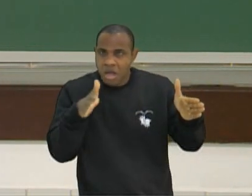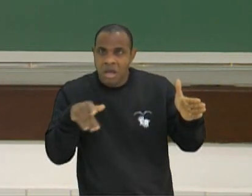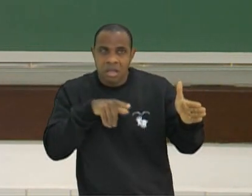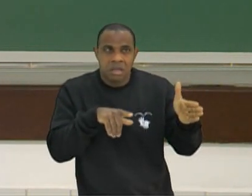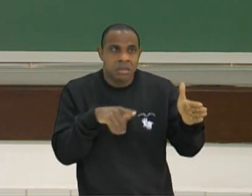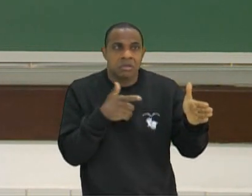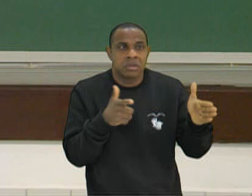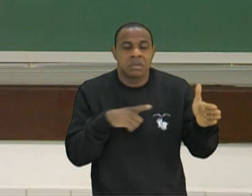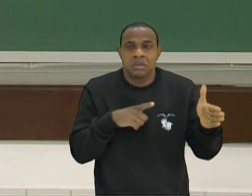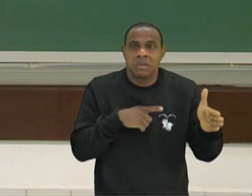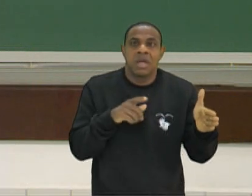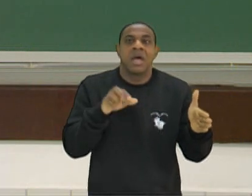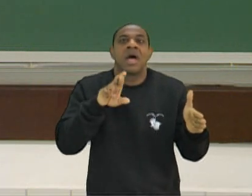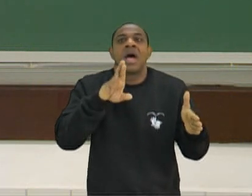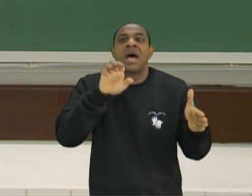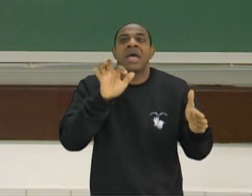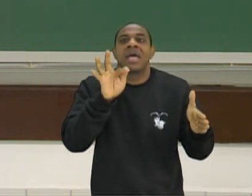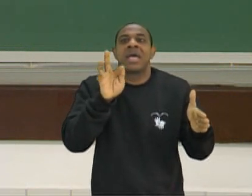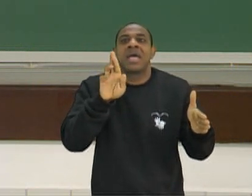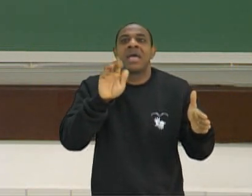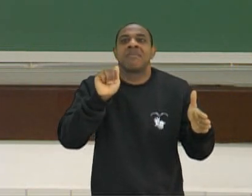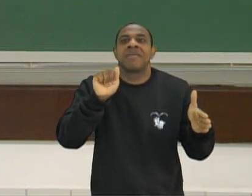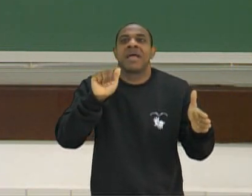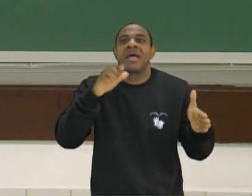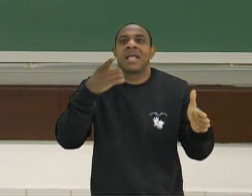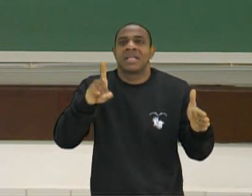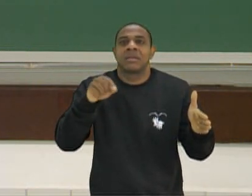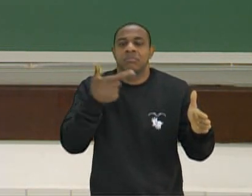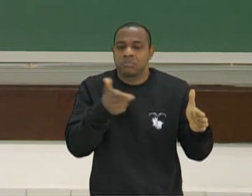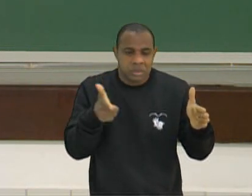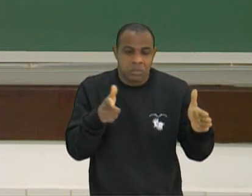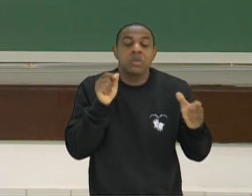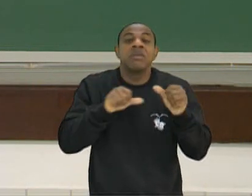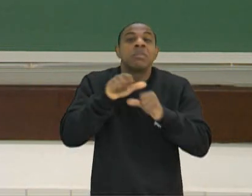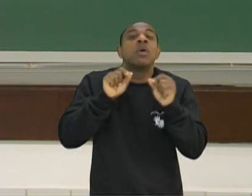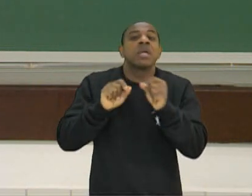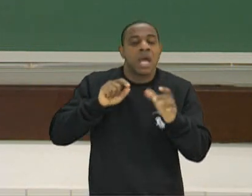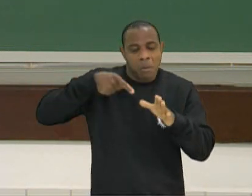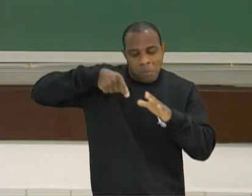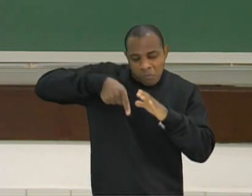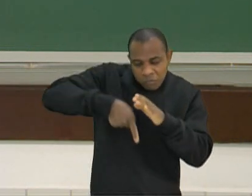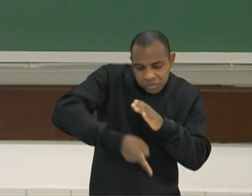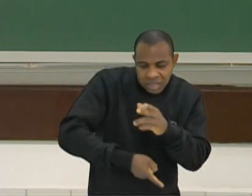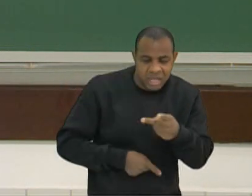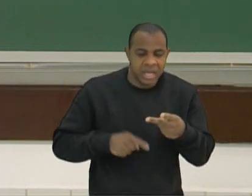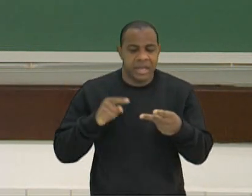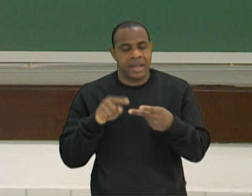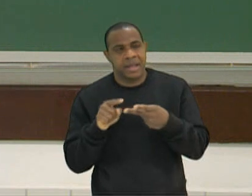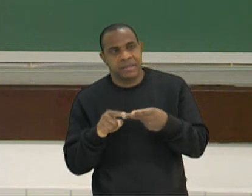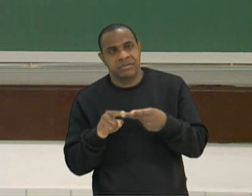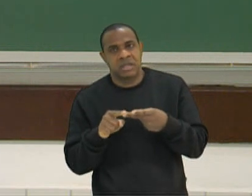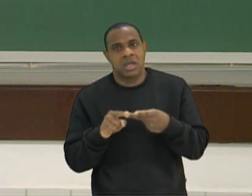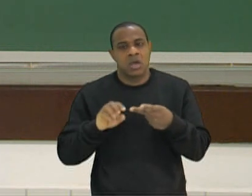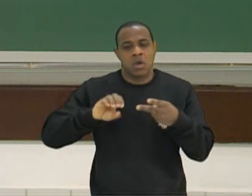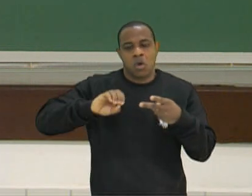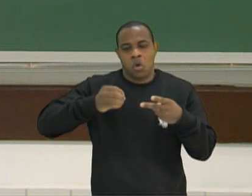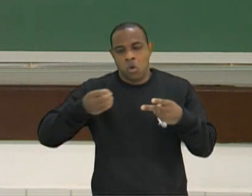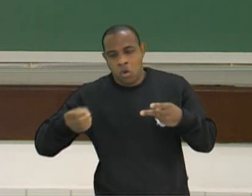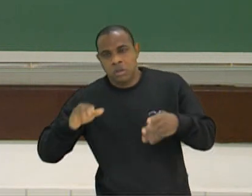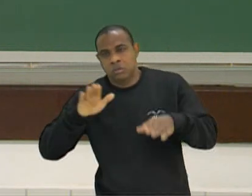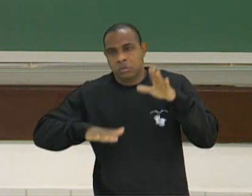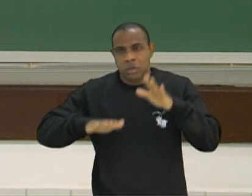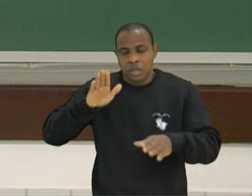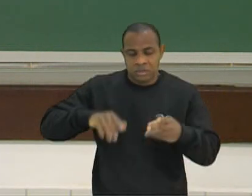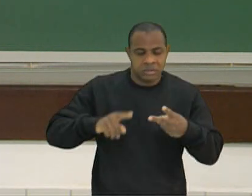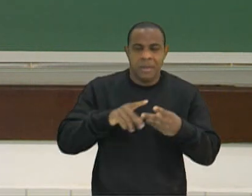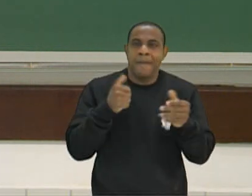o aspecto da refração. O que vai mudar é a profundidade que você vai ter ali em determinados pontos do oceano, na proximidade